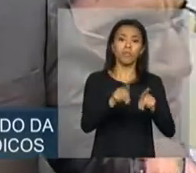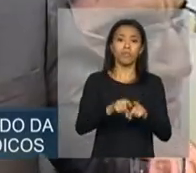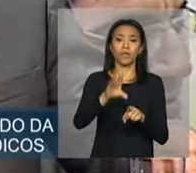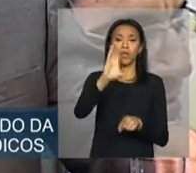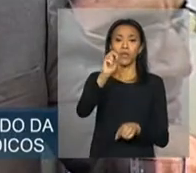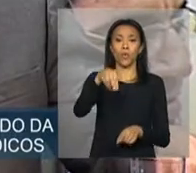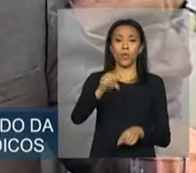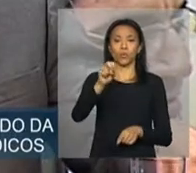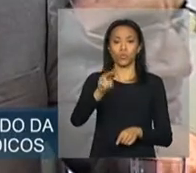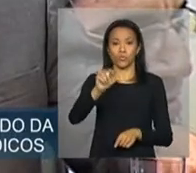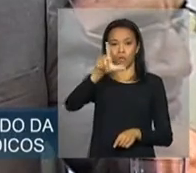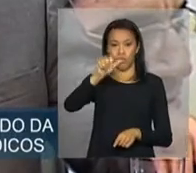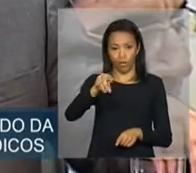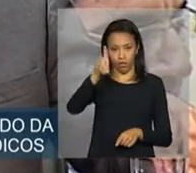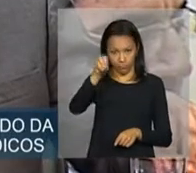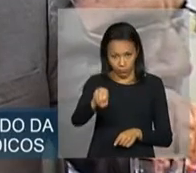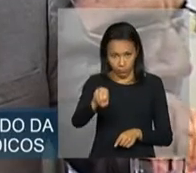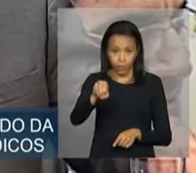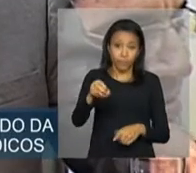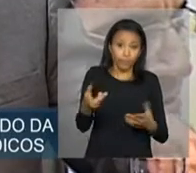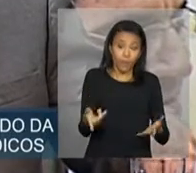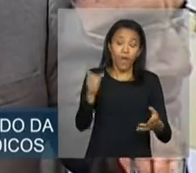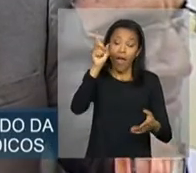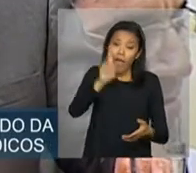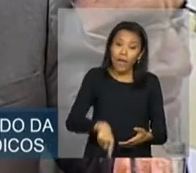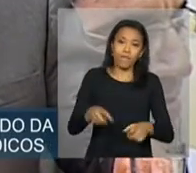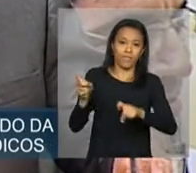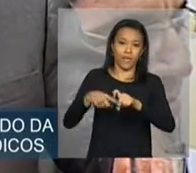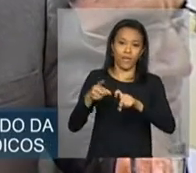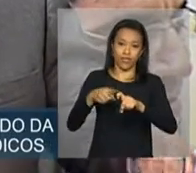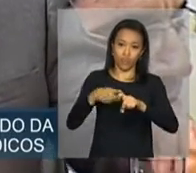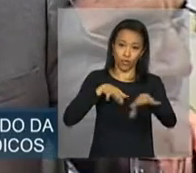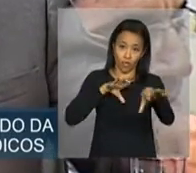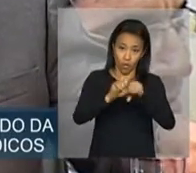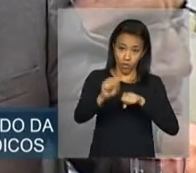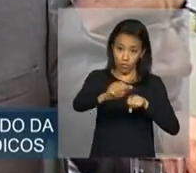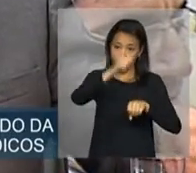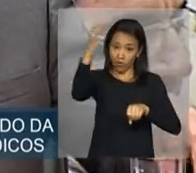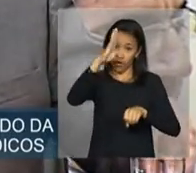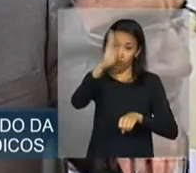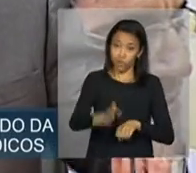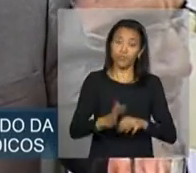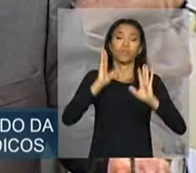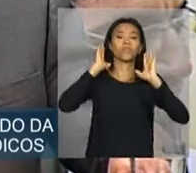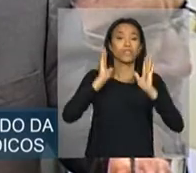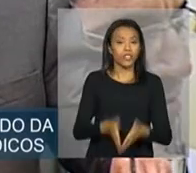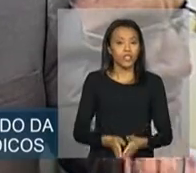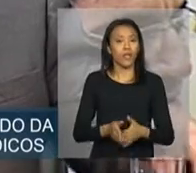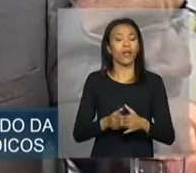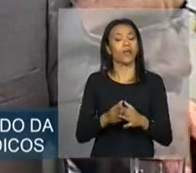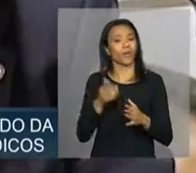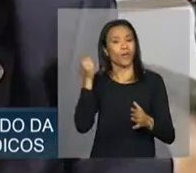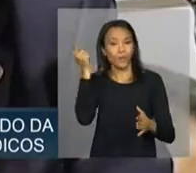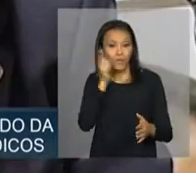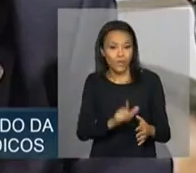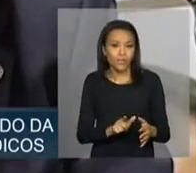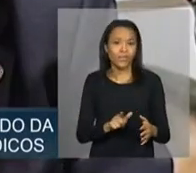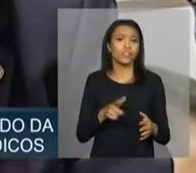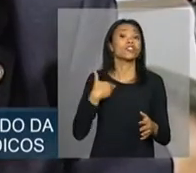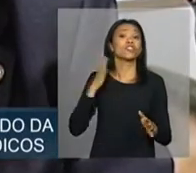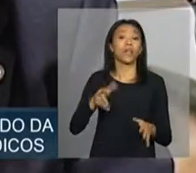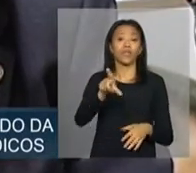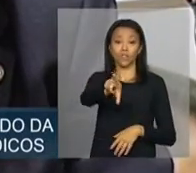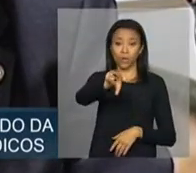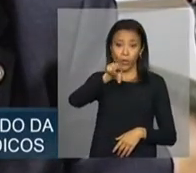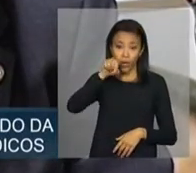Doutor mosa é uma parte dos médicos com formação fora do Brasil que já concluíram homologação já definir o